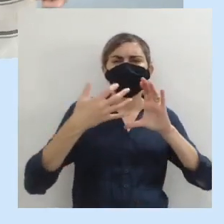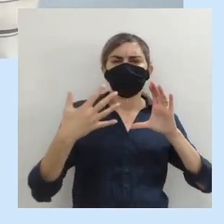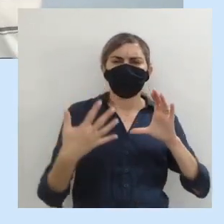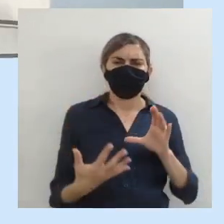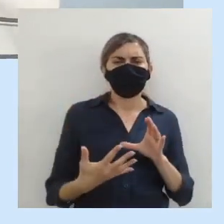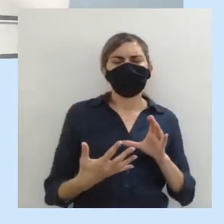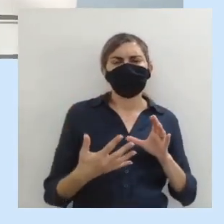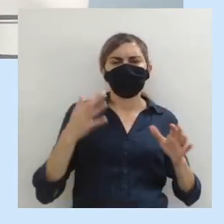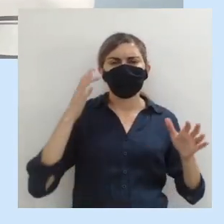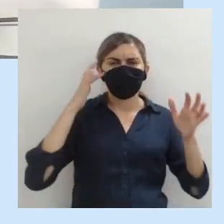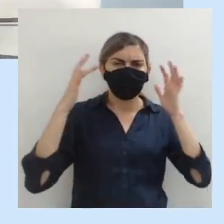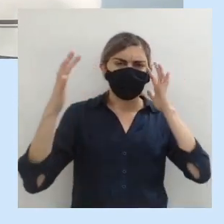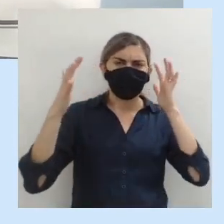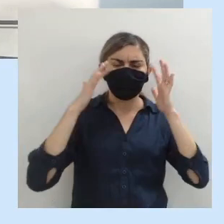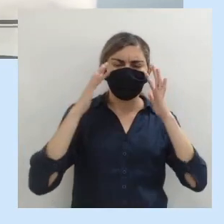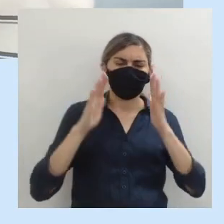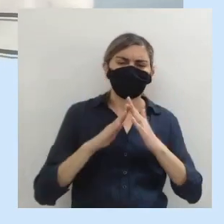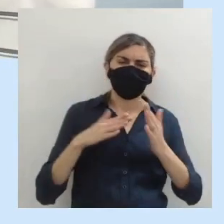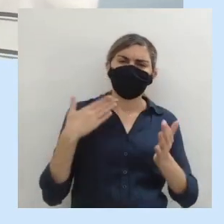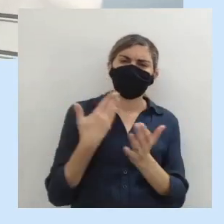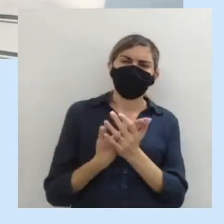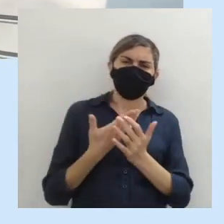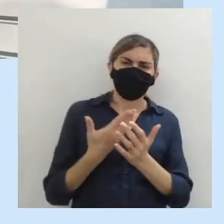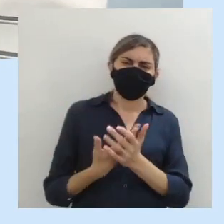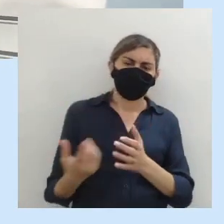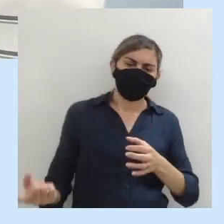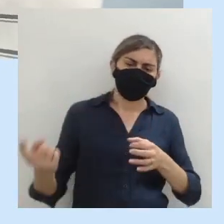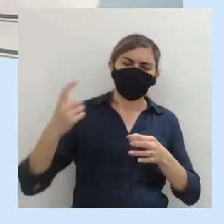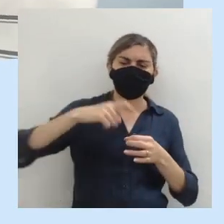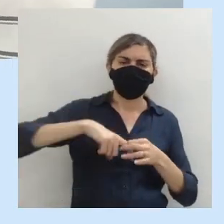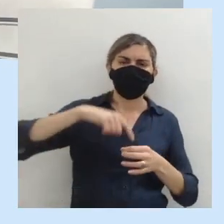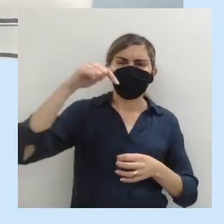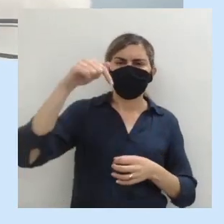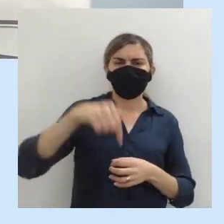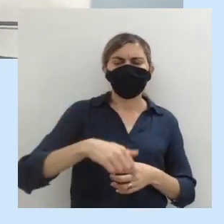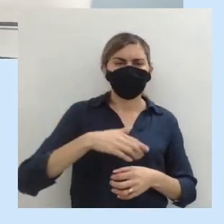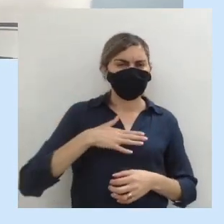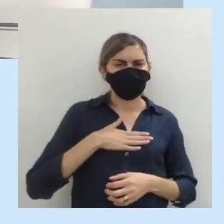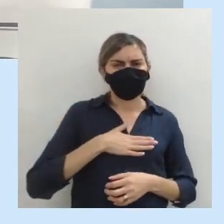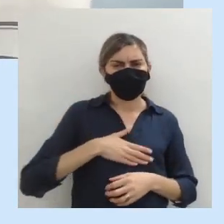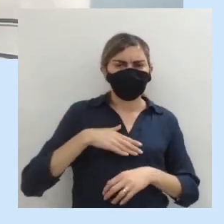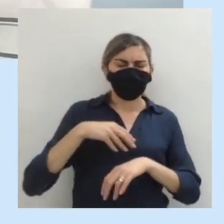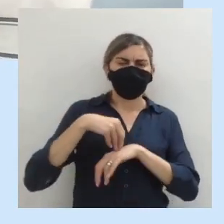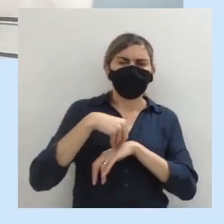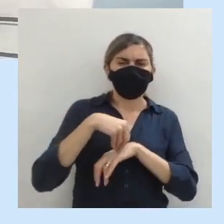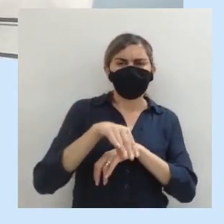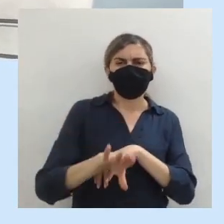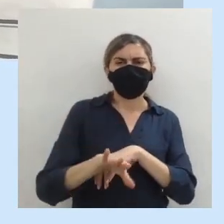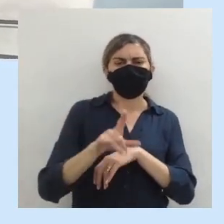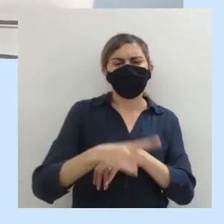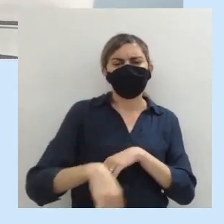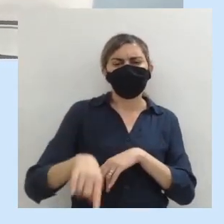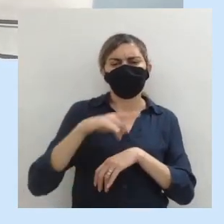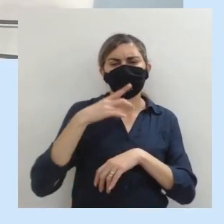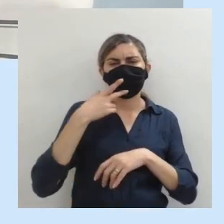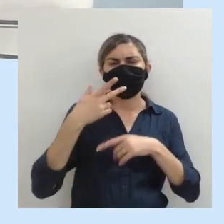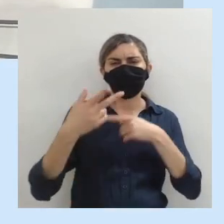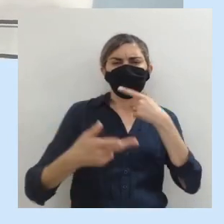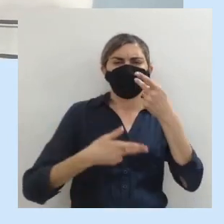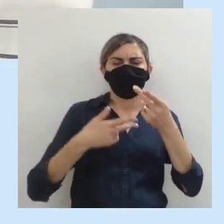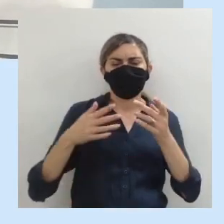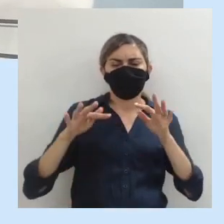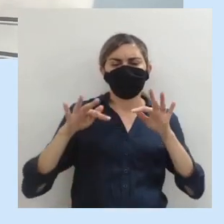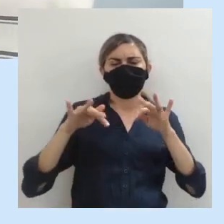característica da filosofia escolástica. Voltando aqui, eu gostaria de destacar bem o que nós falamos aqui no